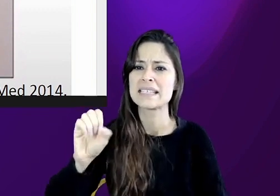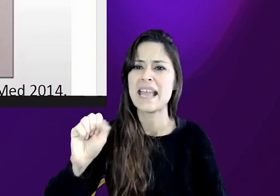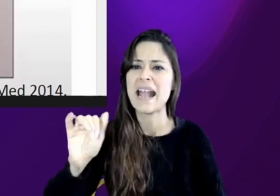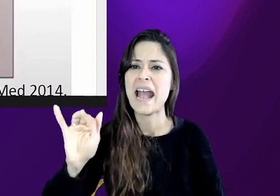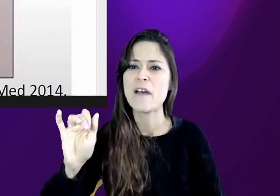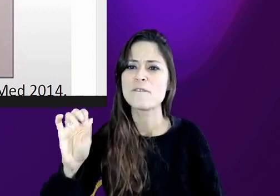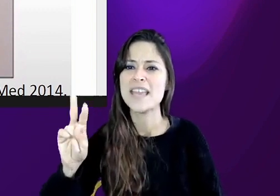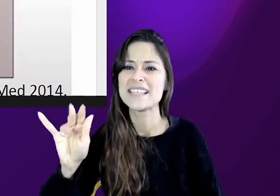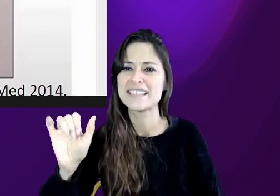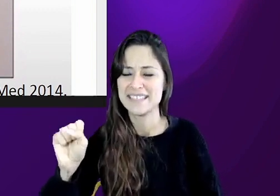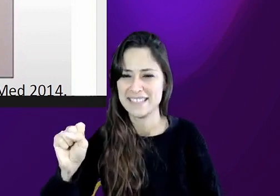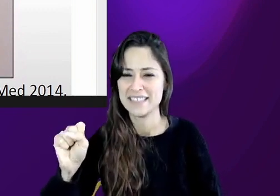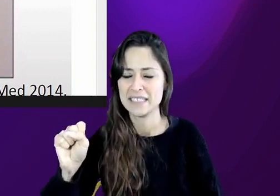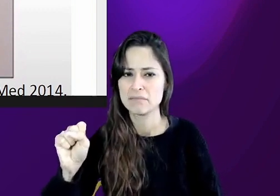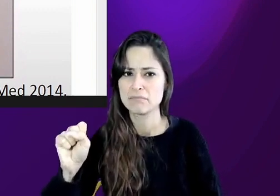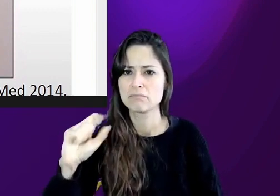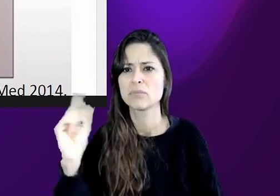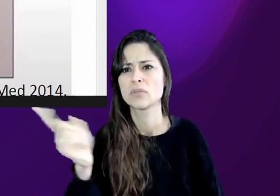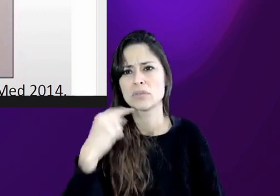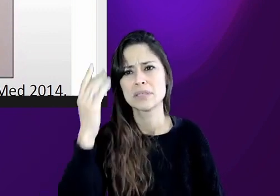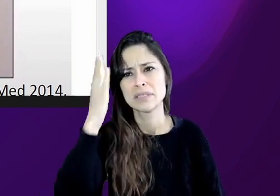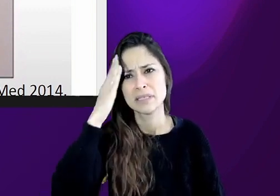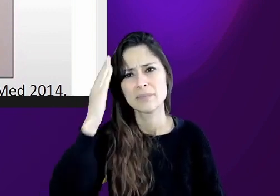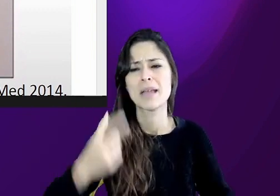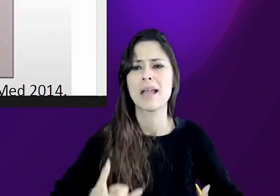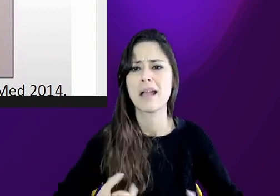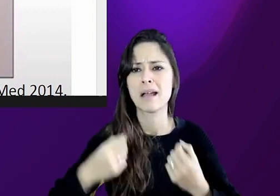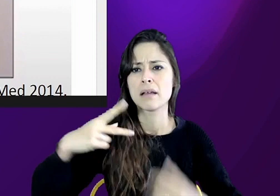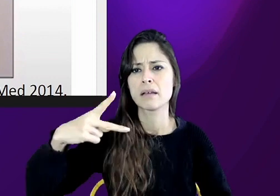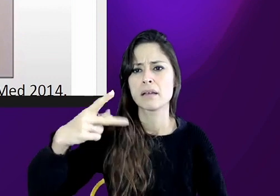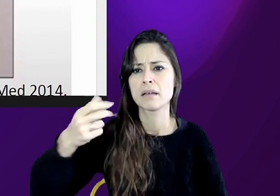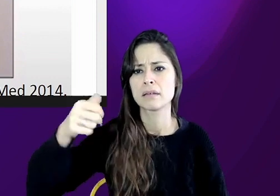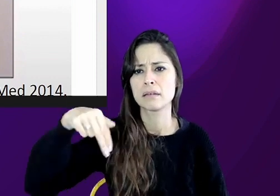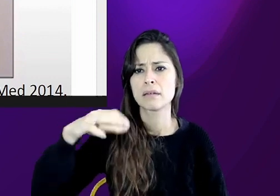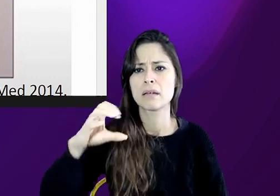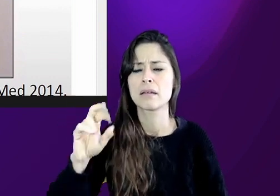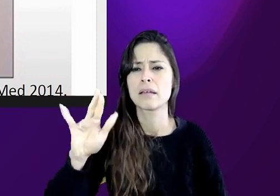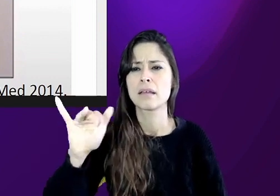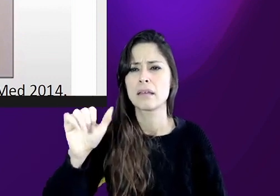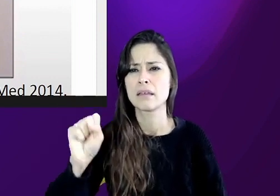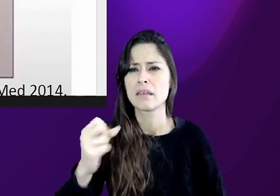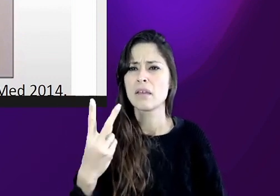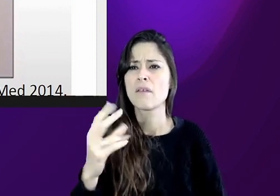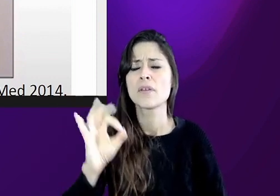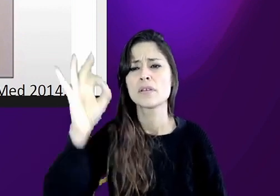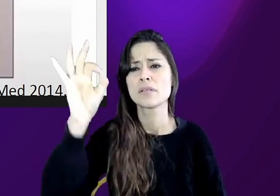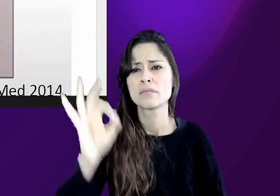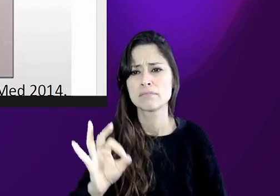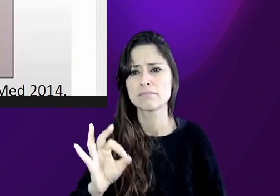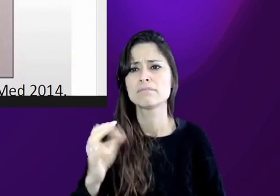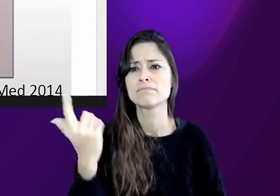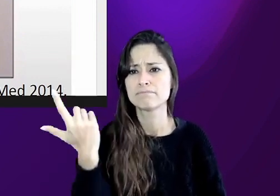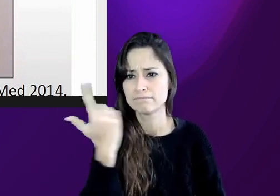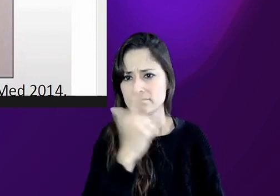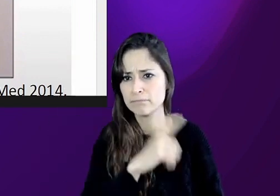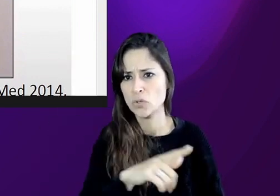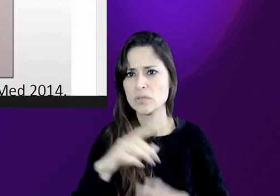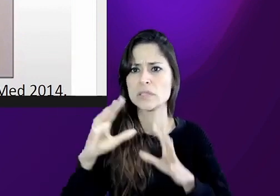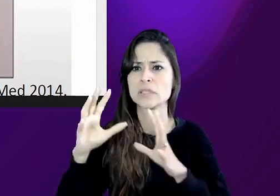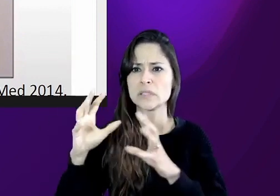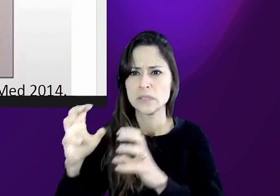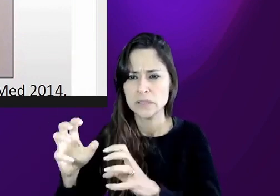gente sabe que câncer de pâncreas, na verdade, só 20% vão ser realmente ressecáveis. Os